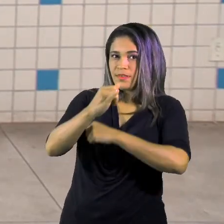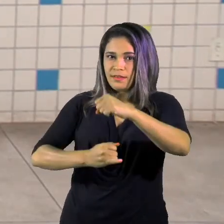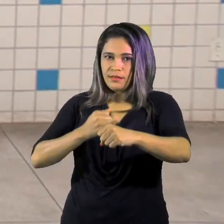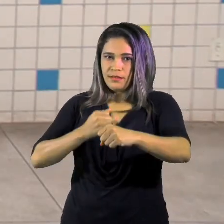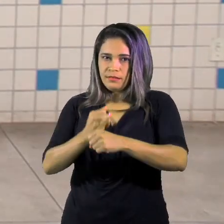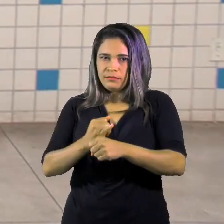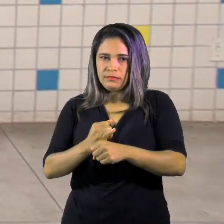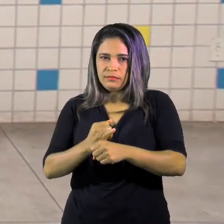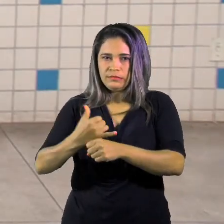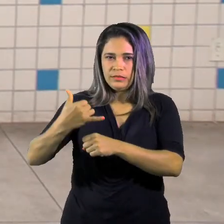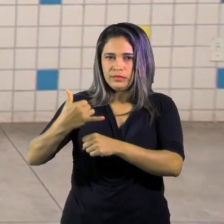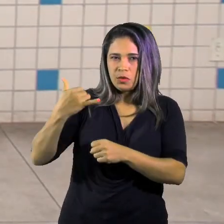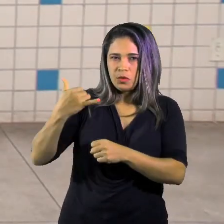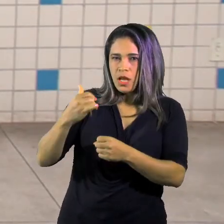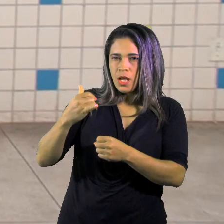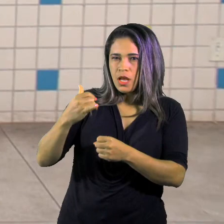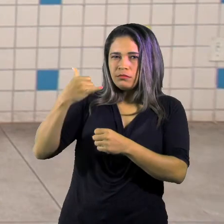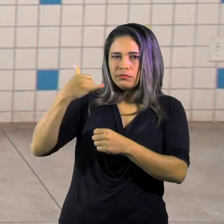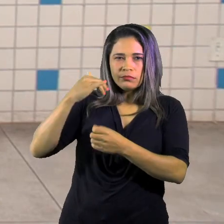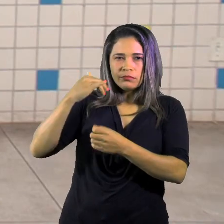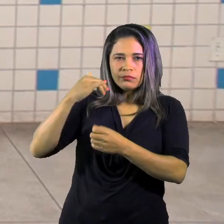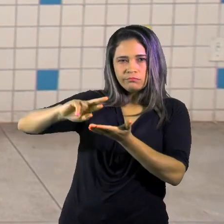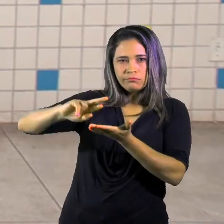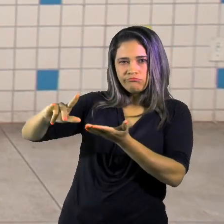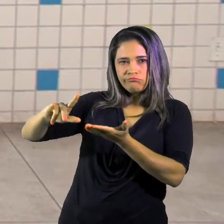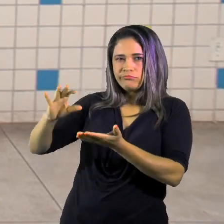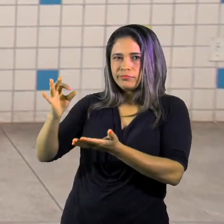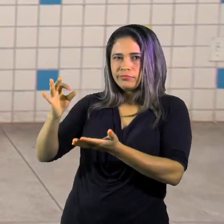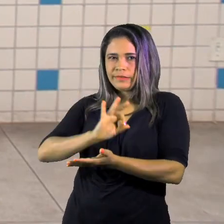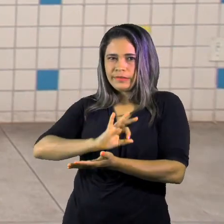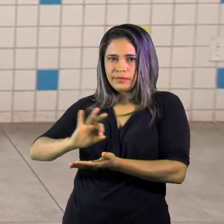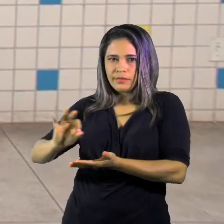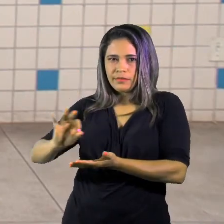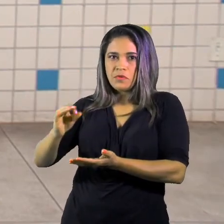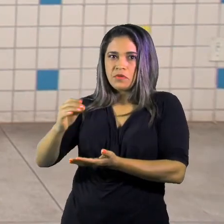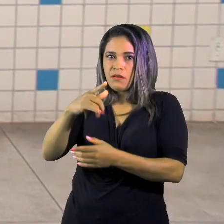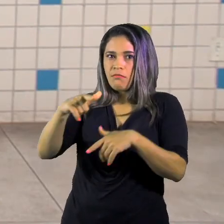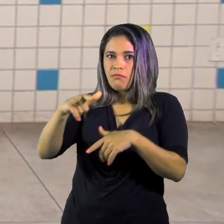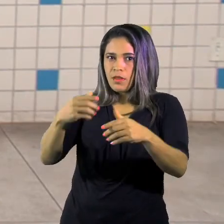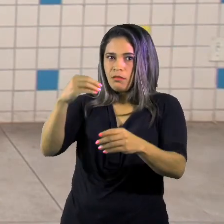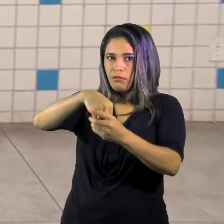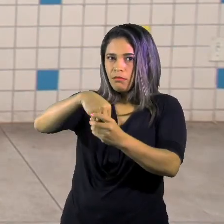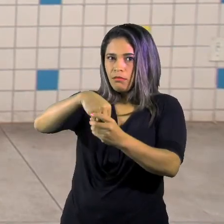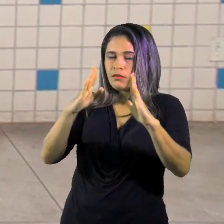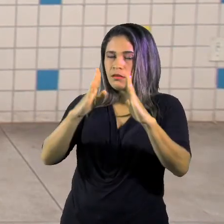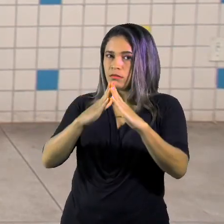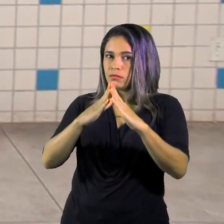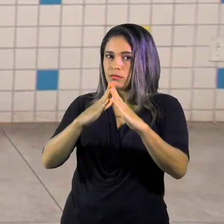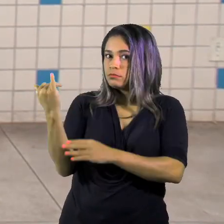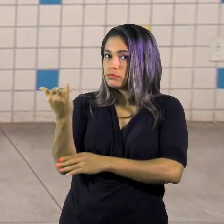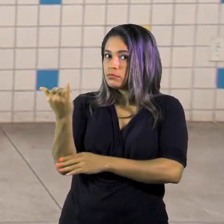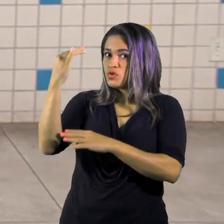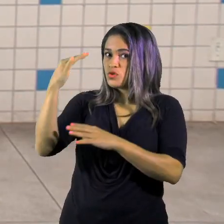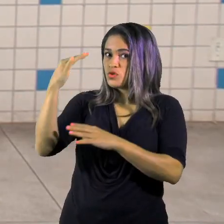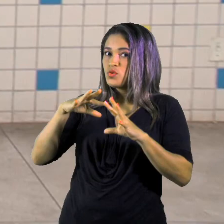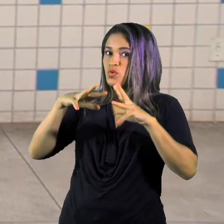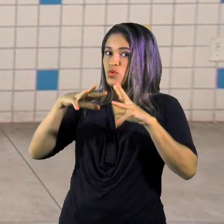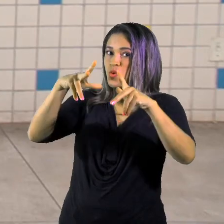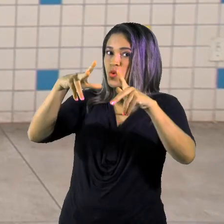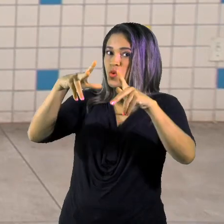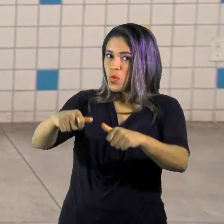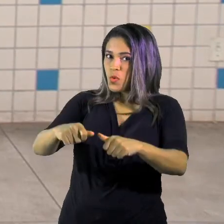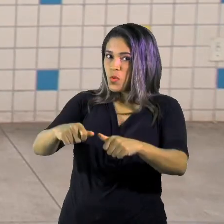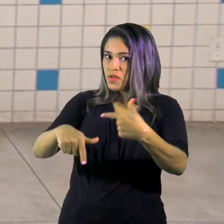aparelhos tecnológicos para você poder trabalhar em casa. O importante disso é que você faz todo esse trabalho na